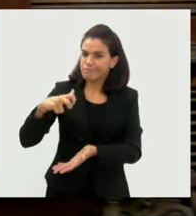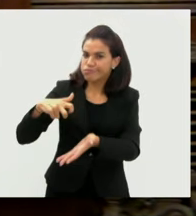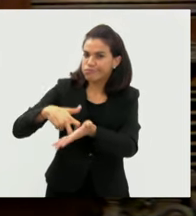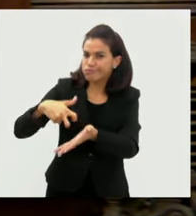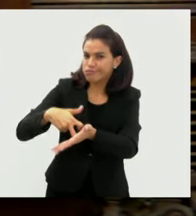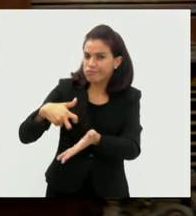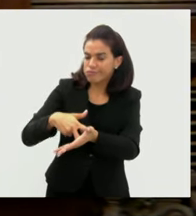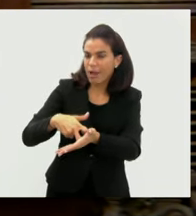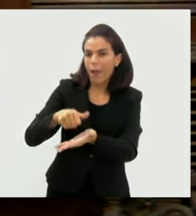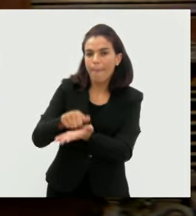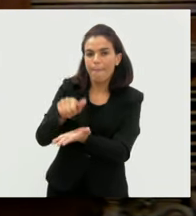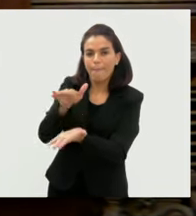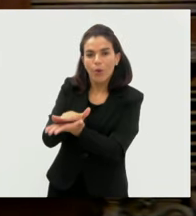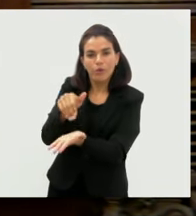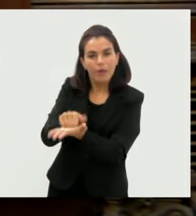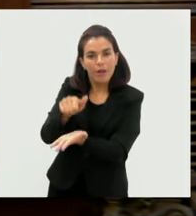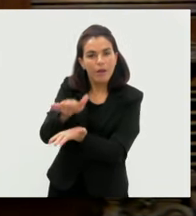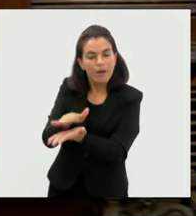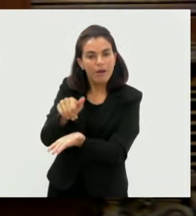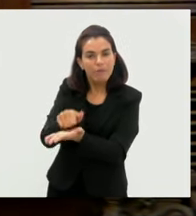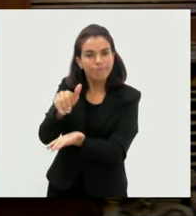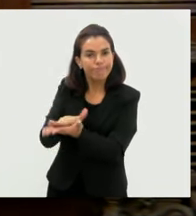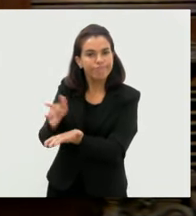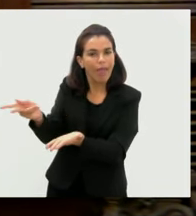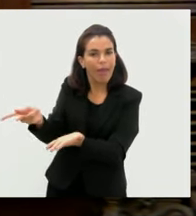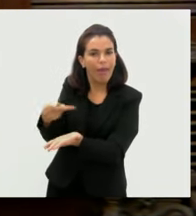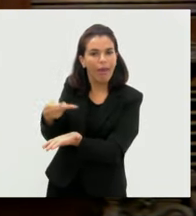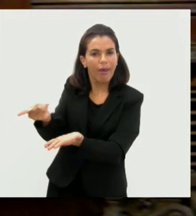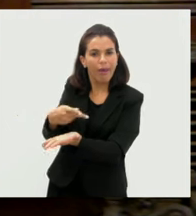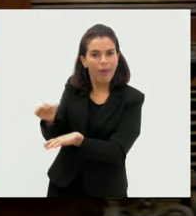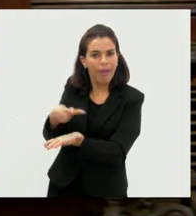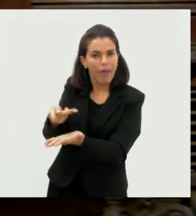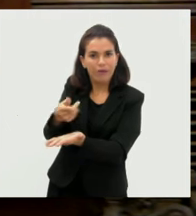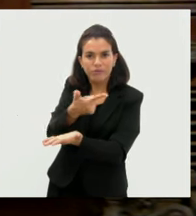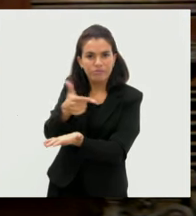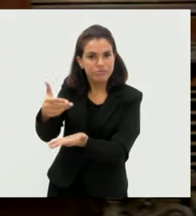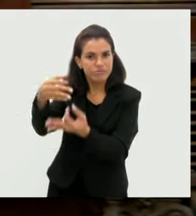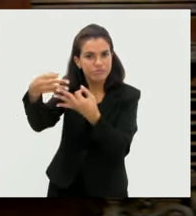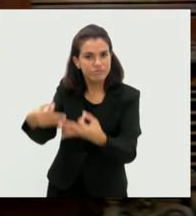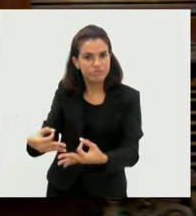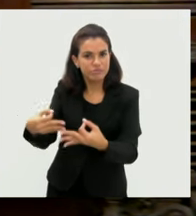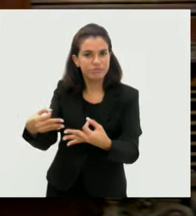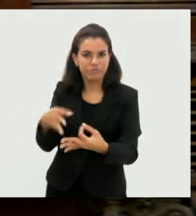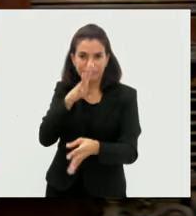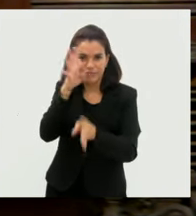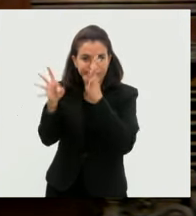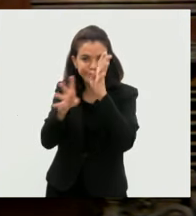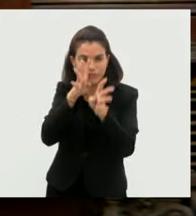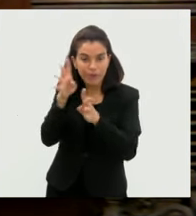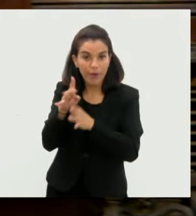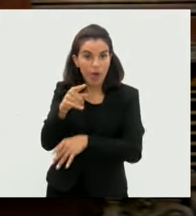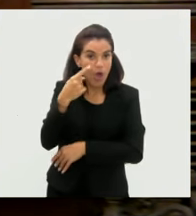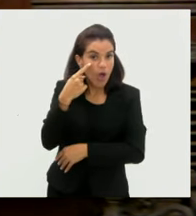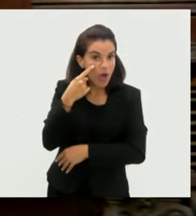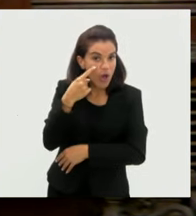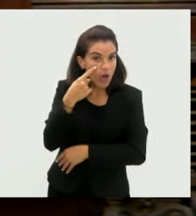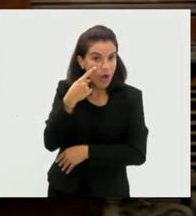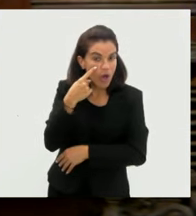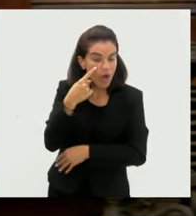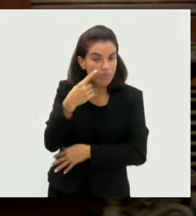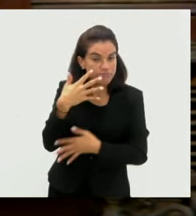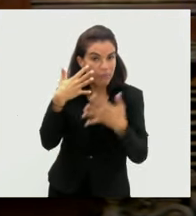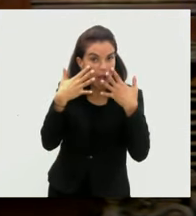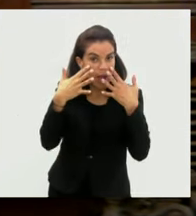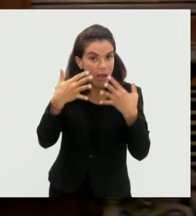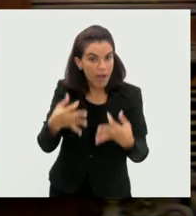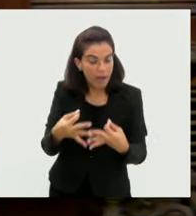com multas de forma errônea, descabida e desproporcional. Olha as palavras, escutem, se atentem às